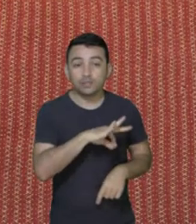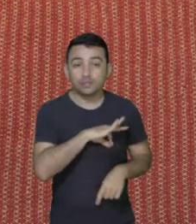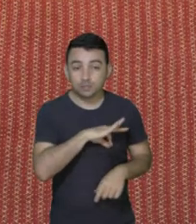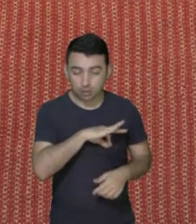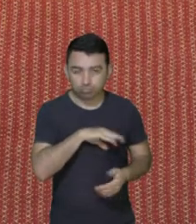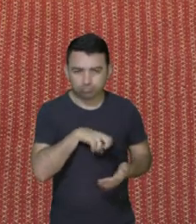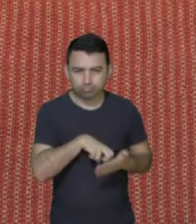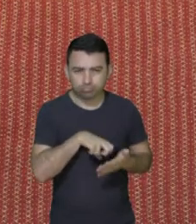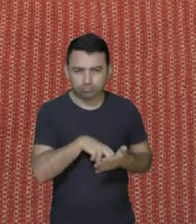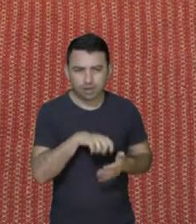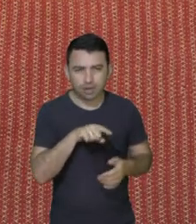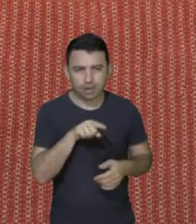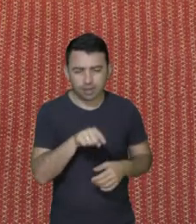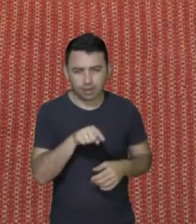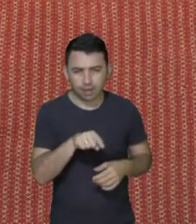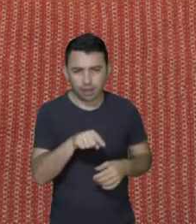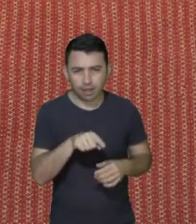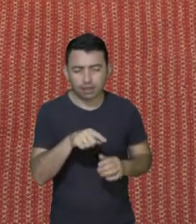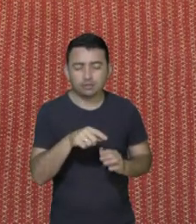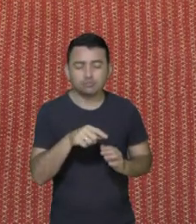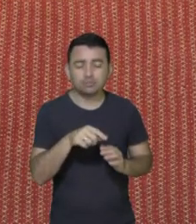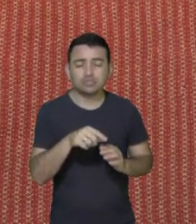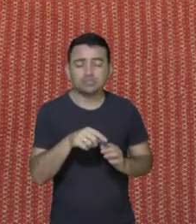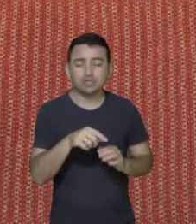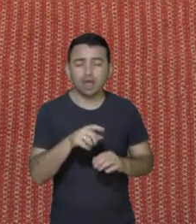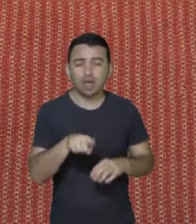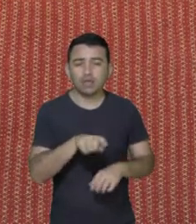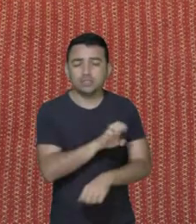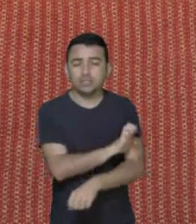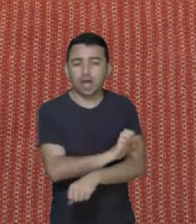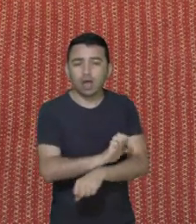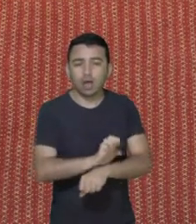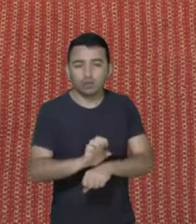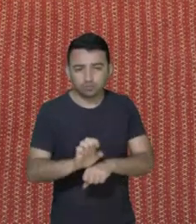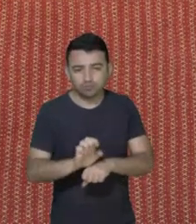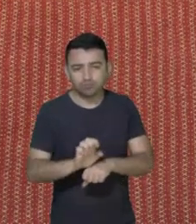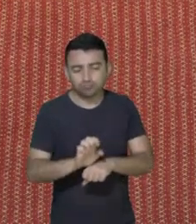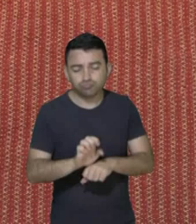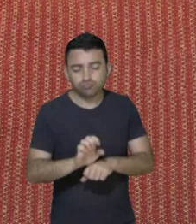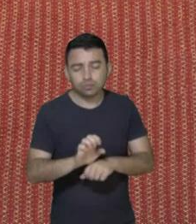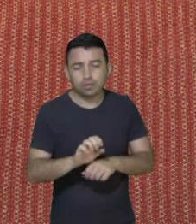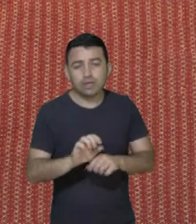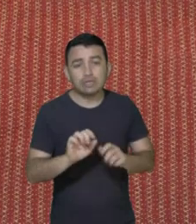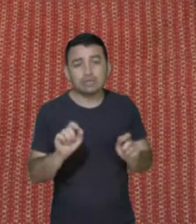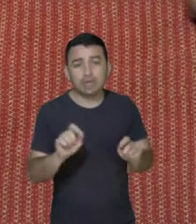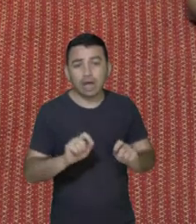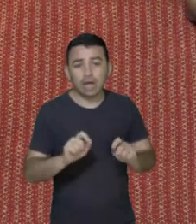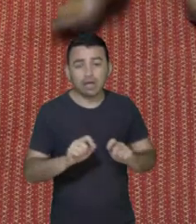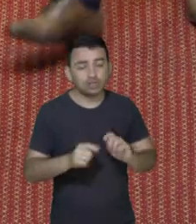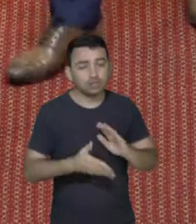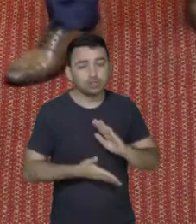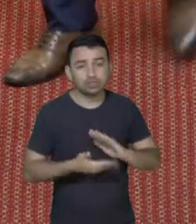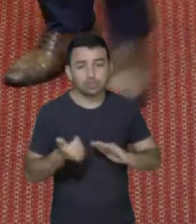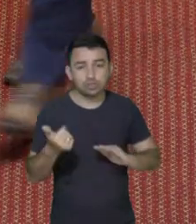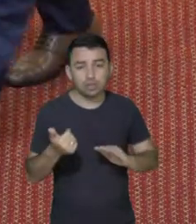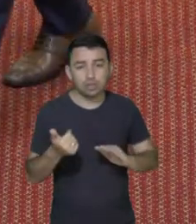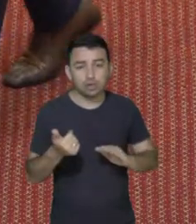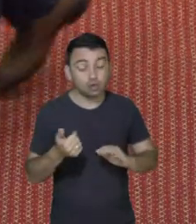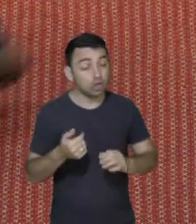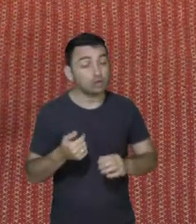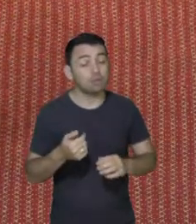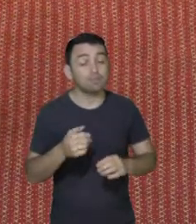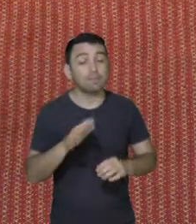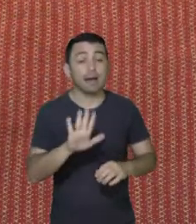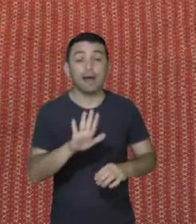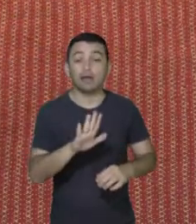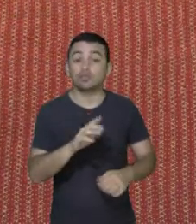esteja cumprindo o estágio probatório, desde que esta remoção seja feita por permuta.